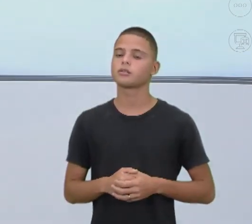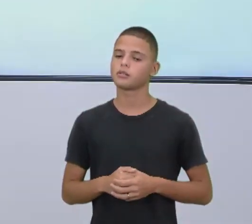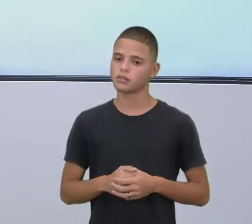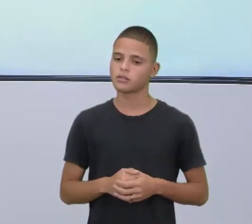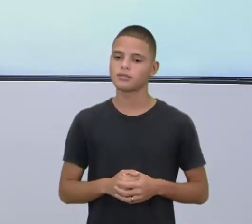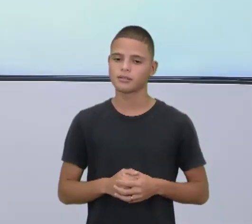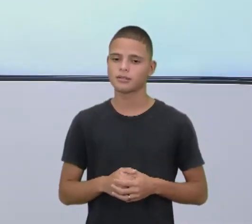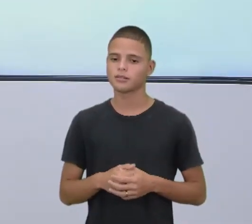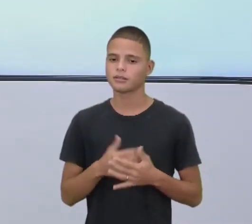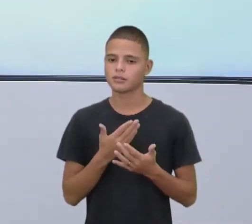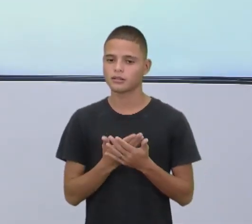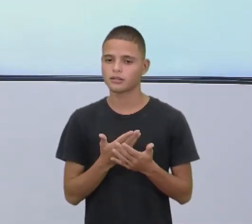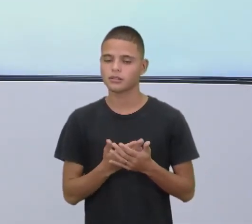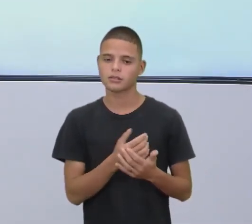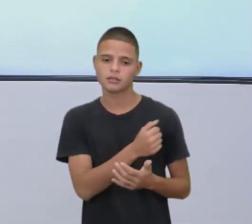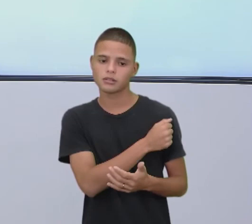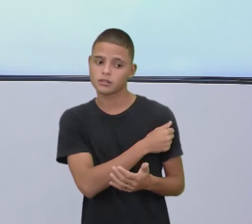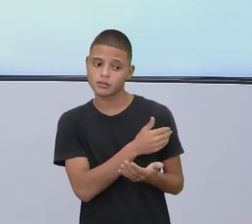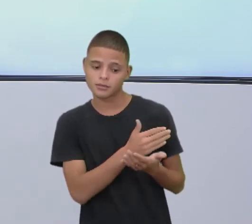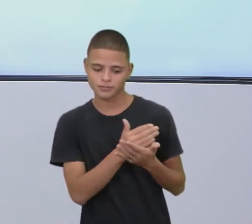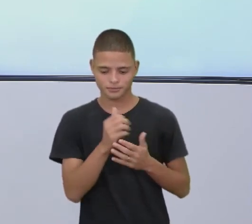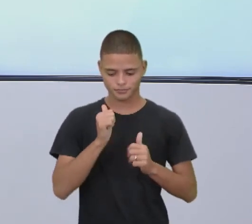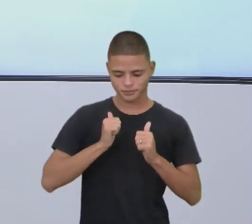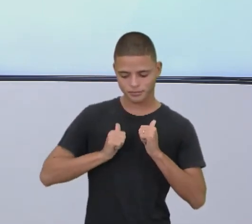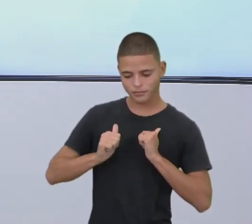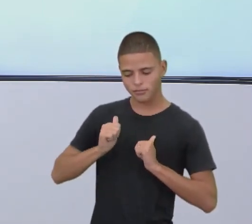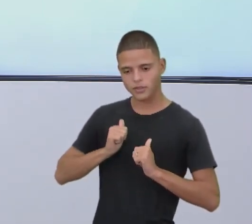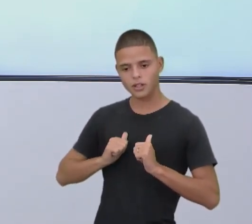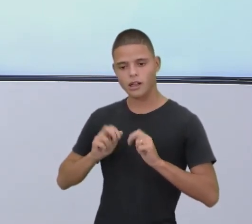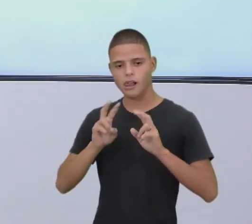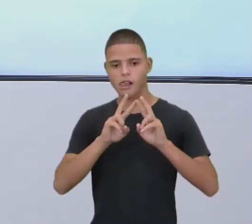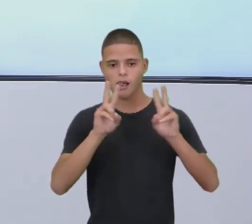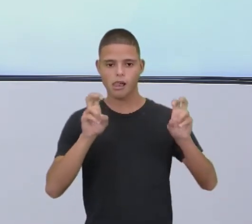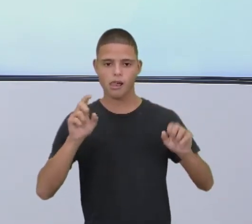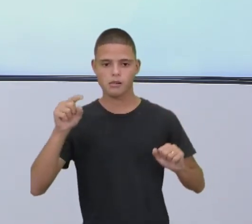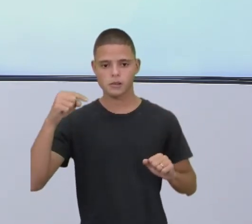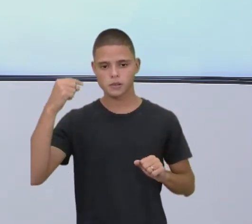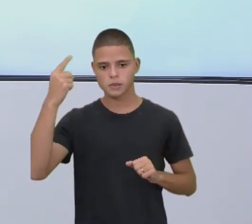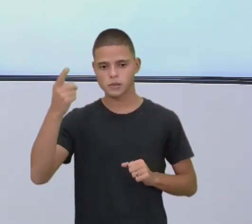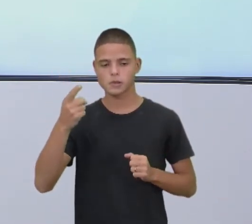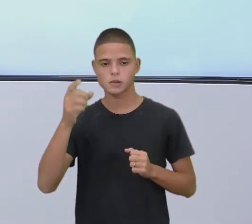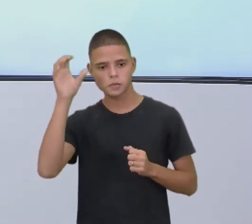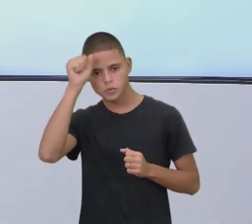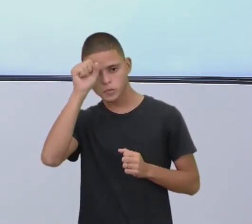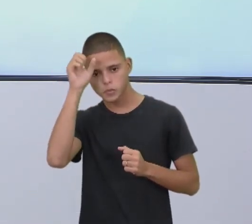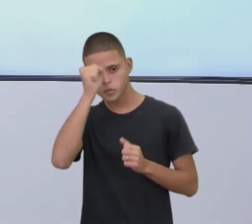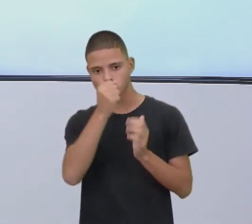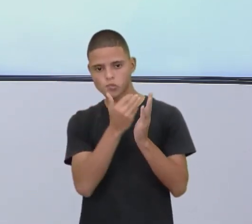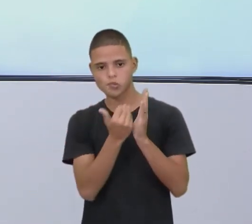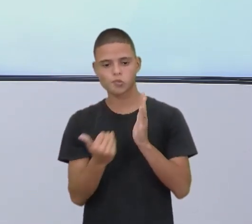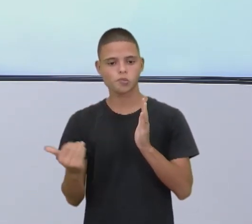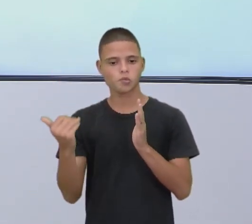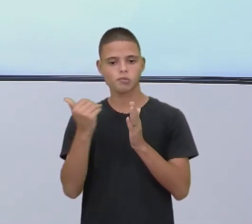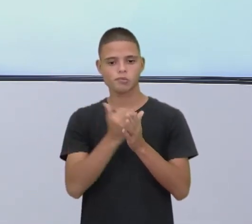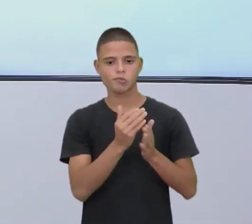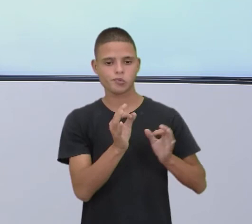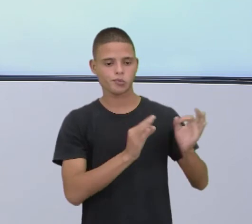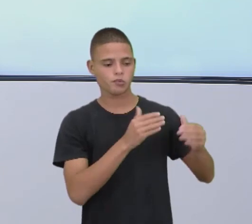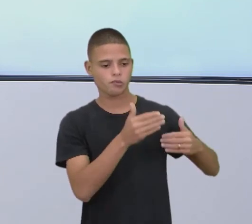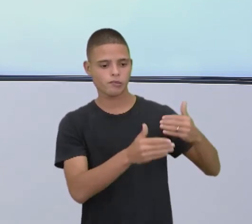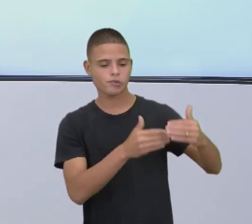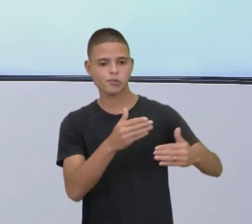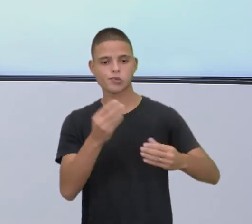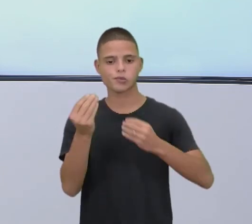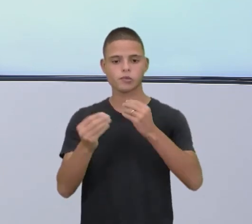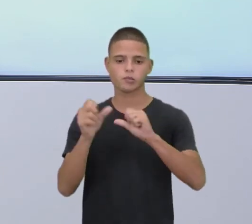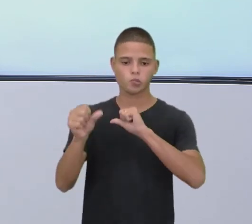Enfim, para os alunos começarem a esquentar aí nesse tema de biomassa, né, e daqui a pouco a gente vai falar um pouquinho mais dos processos, né, como